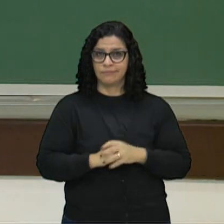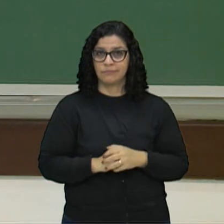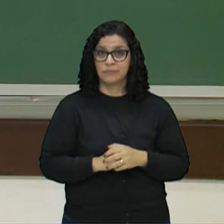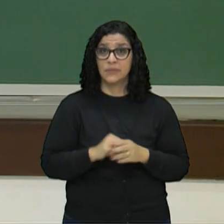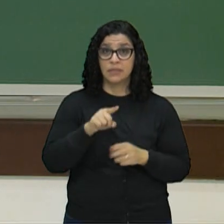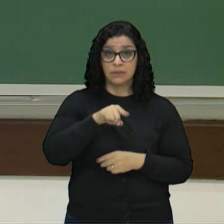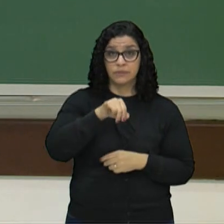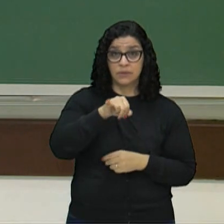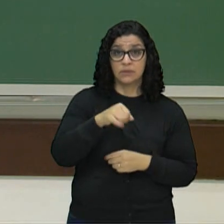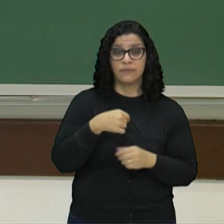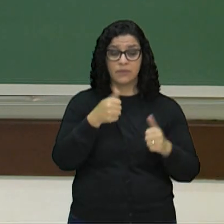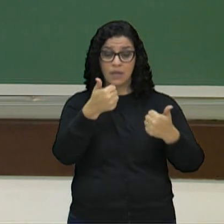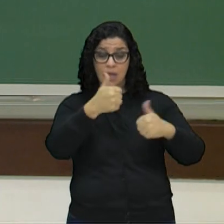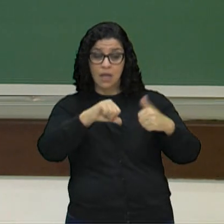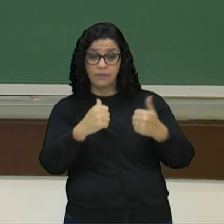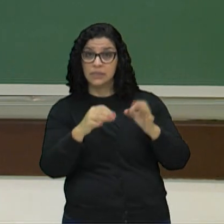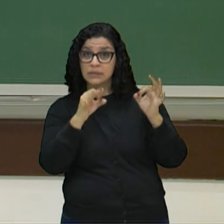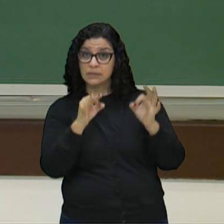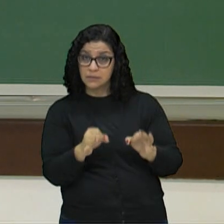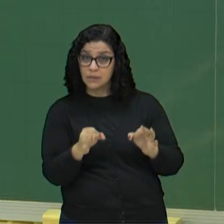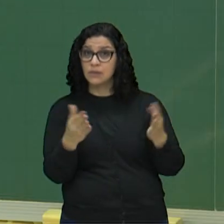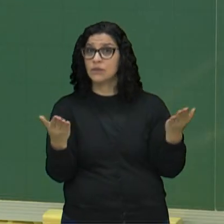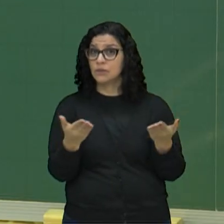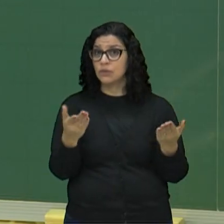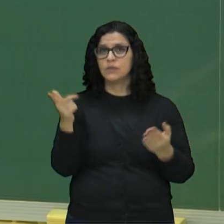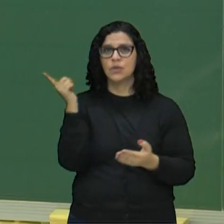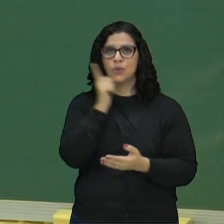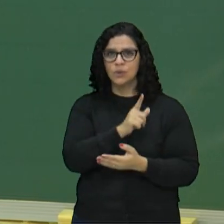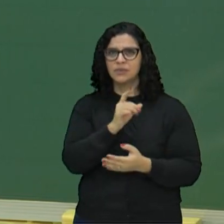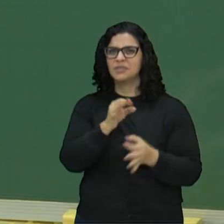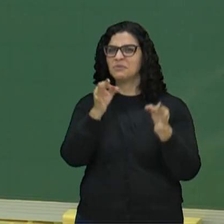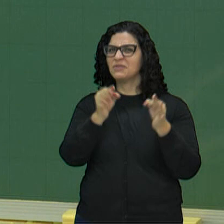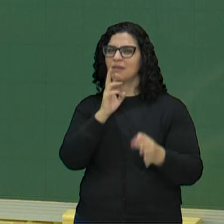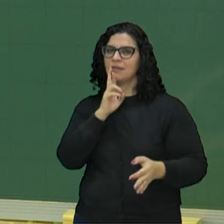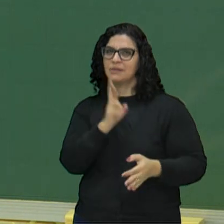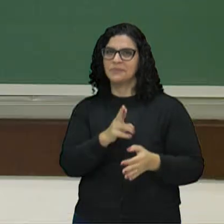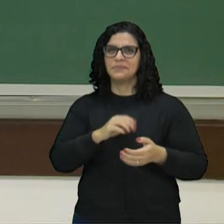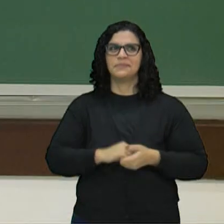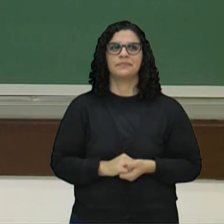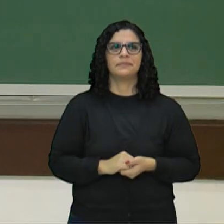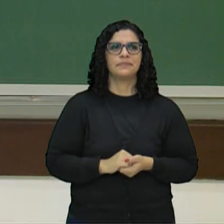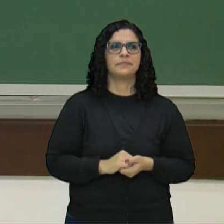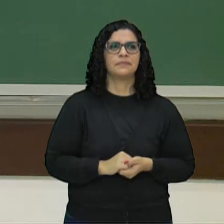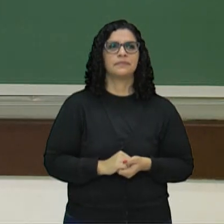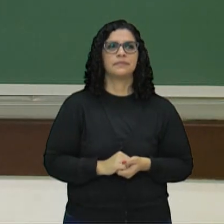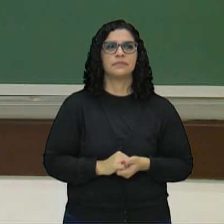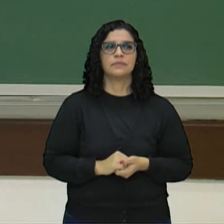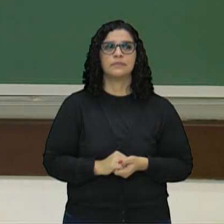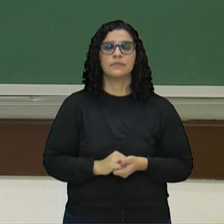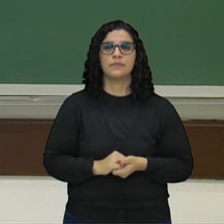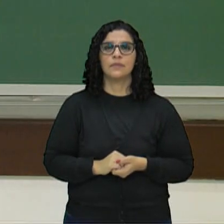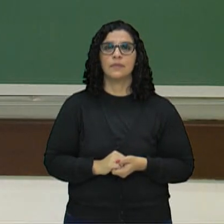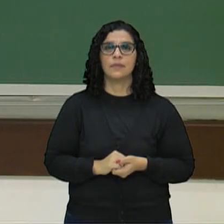Se você analisou dessa forma, você acertou.